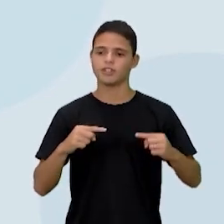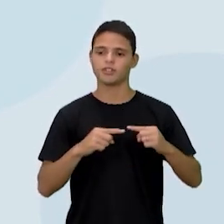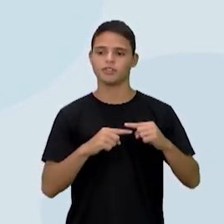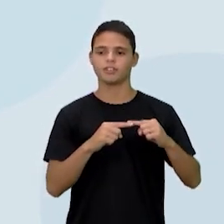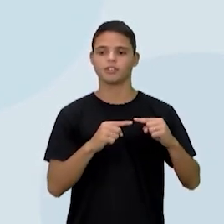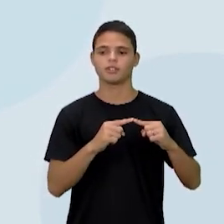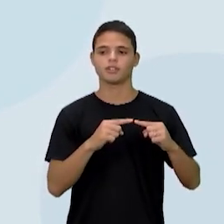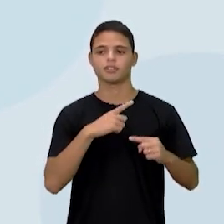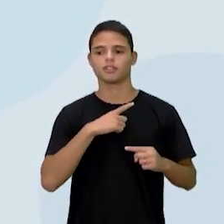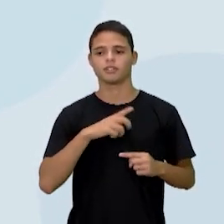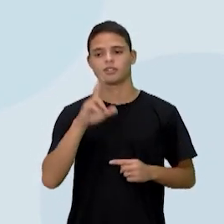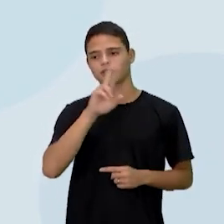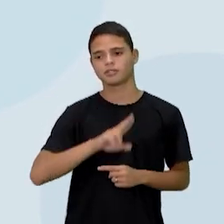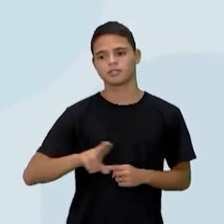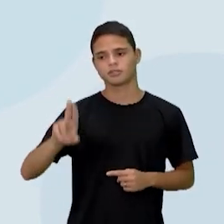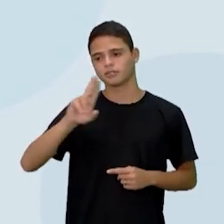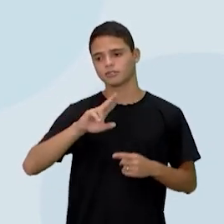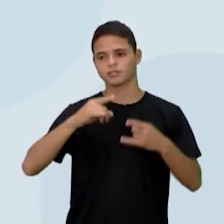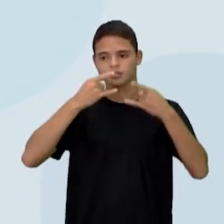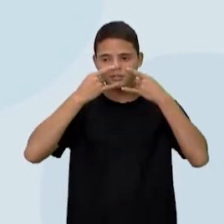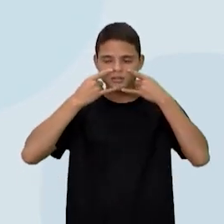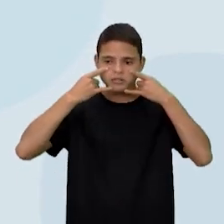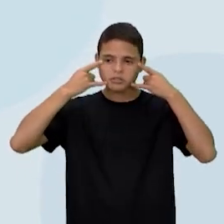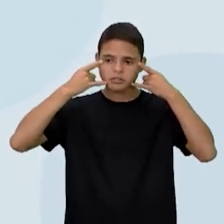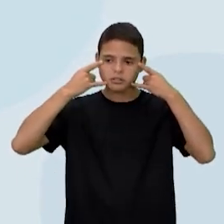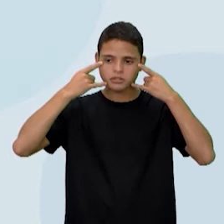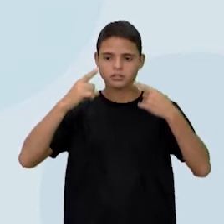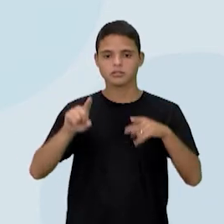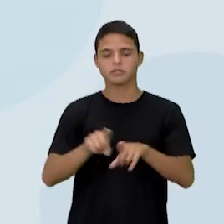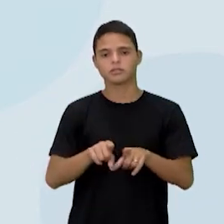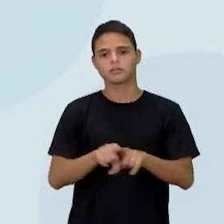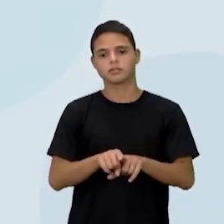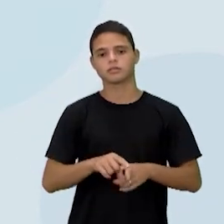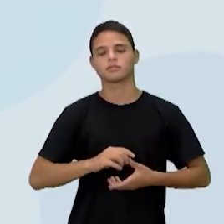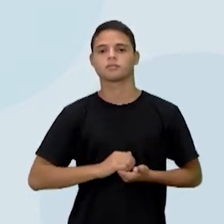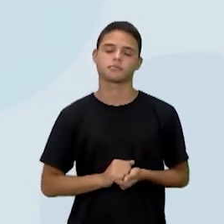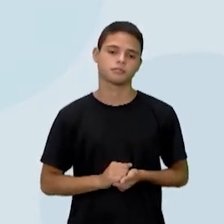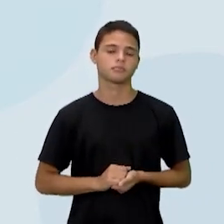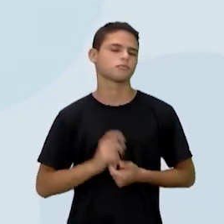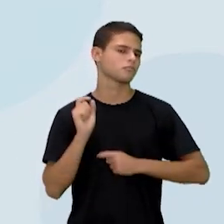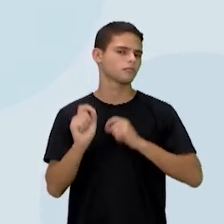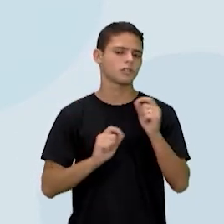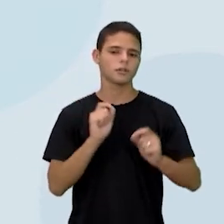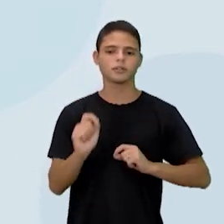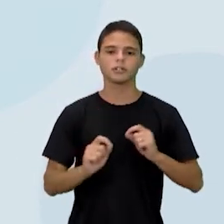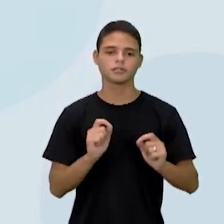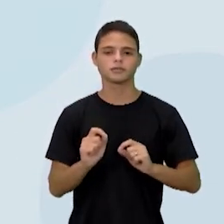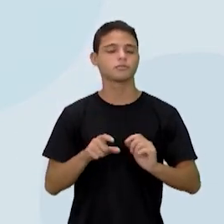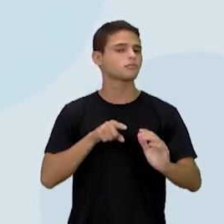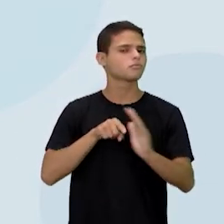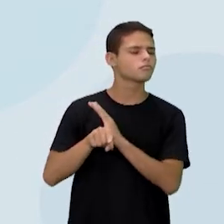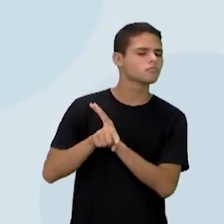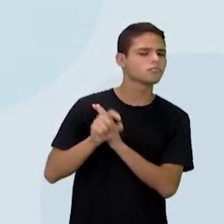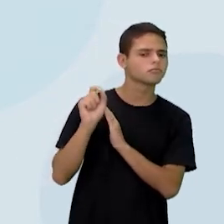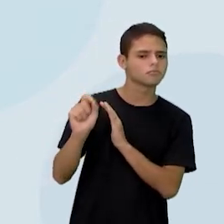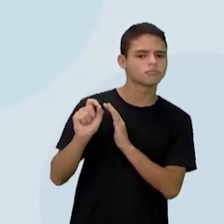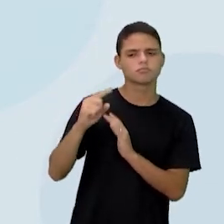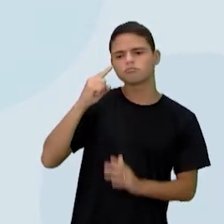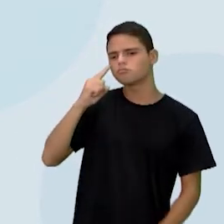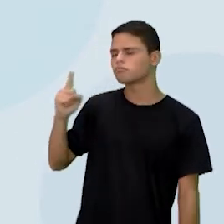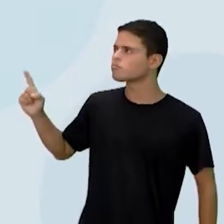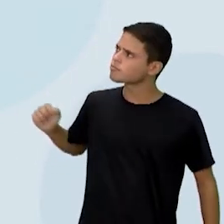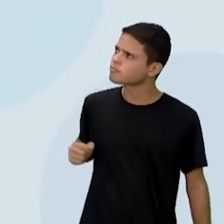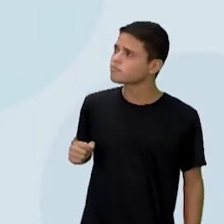Então, usar a máscara é importantíssimo, uma imagem dessa, né? E o que é isso que eu estou perguntando é esse meio